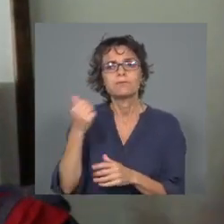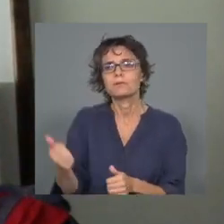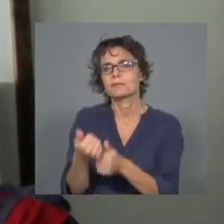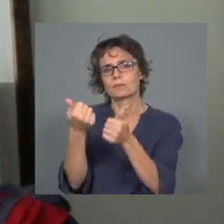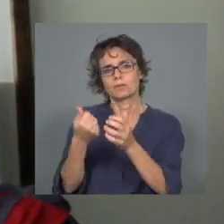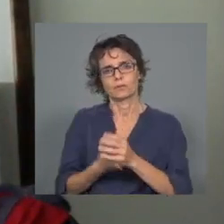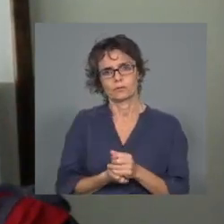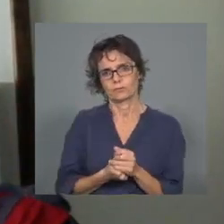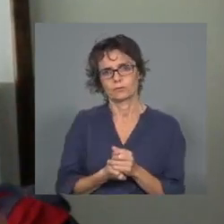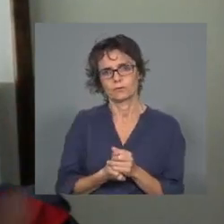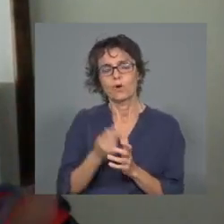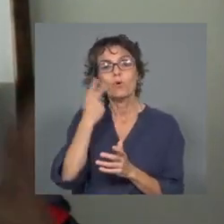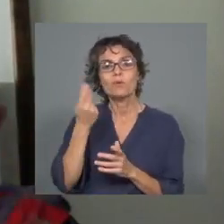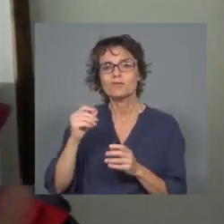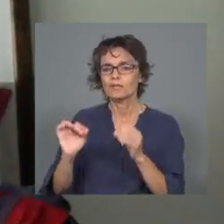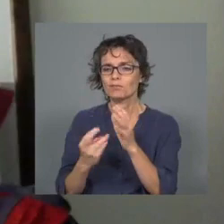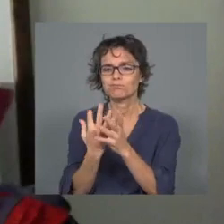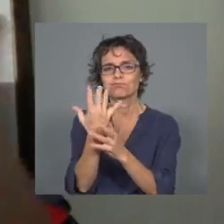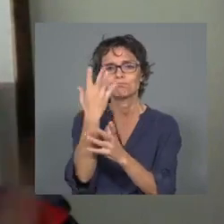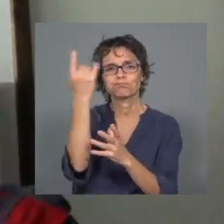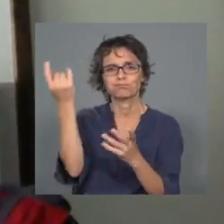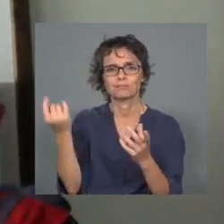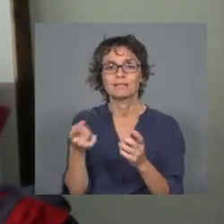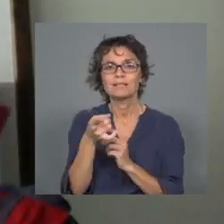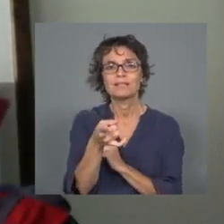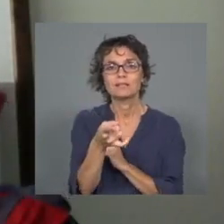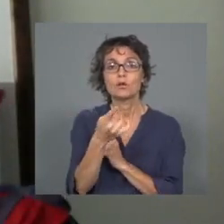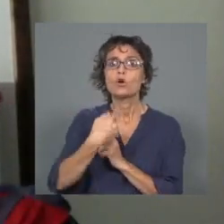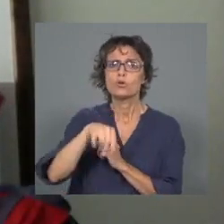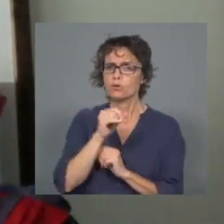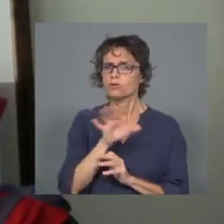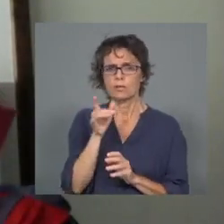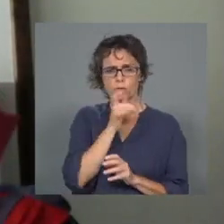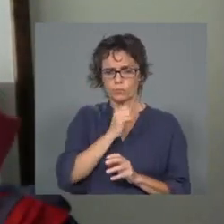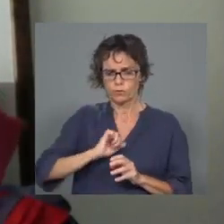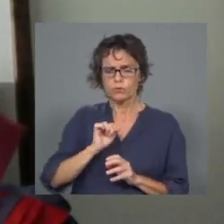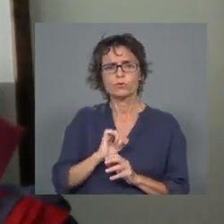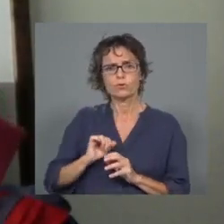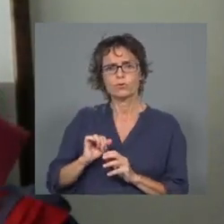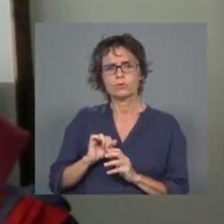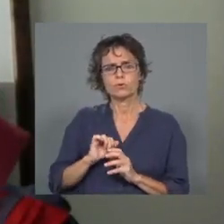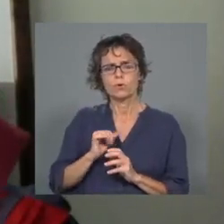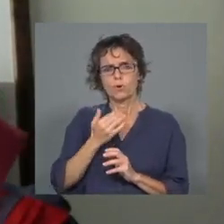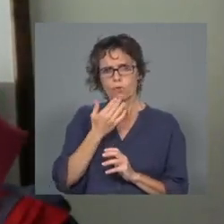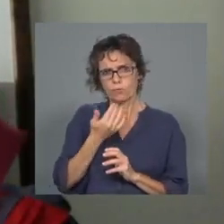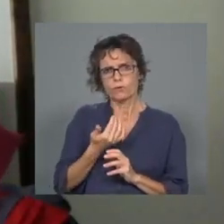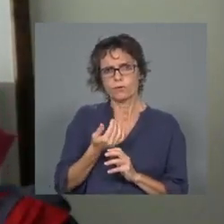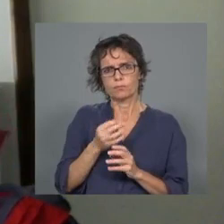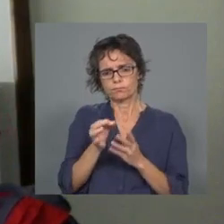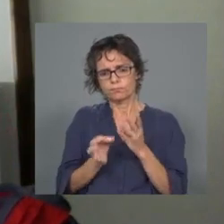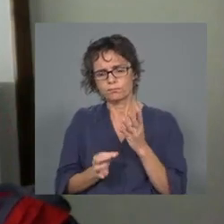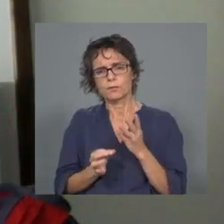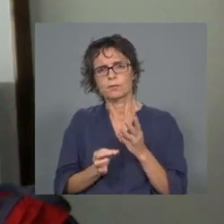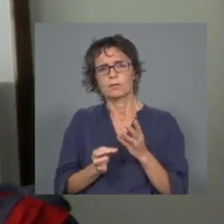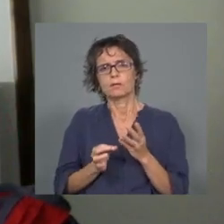que floresce. E, portanto, sim, nós escrevemos um pacto em que pedimos um conjunto de coisas, nomeadamente essa, pedimos também